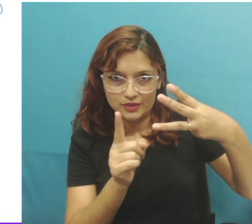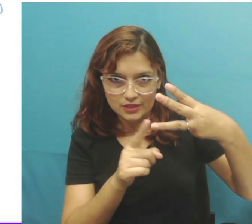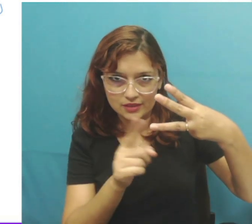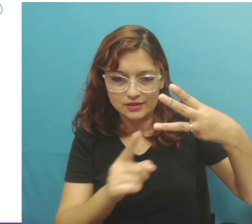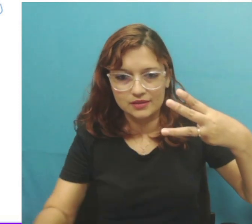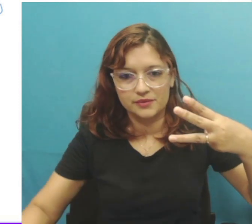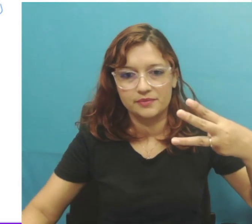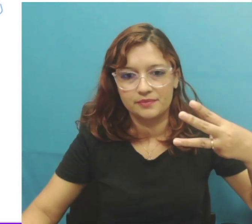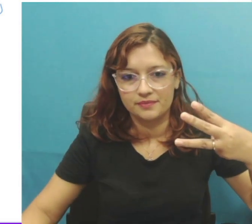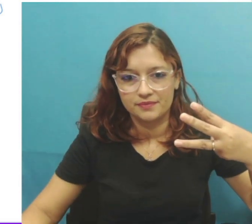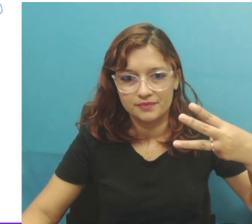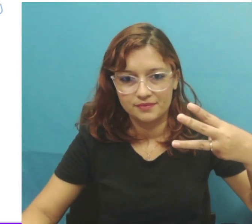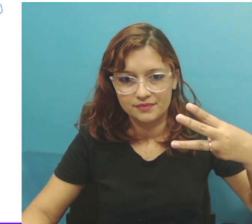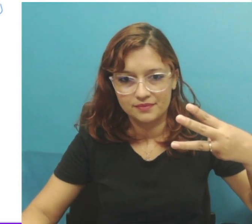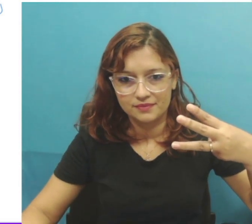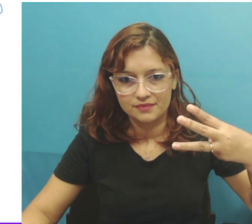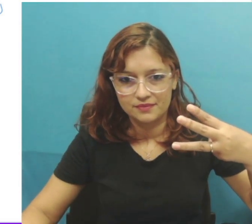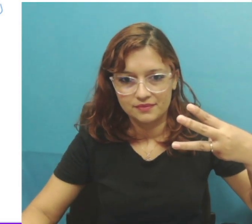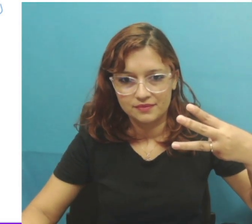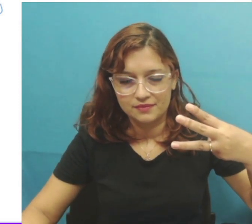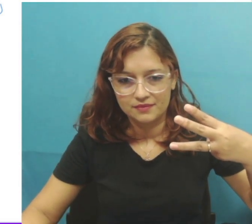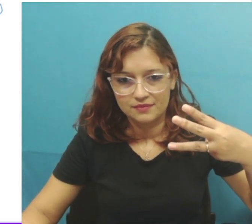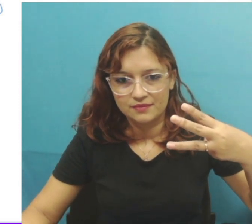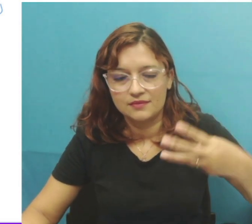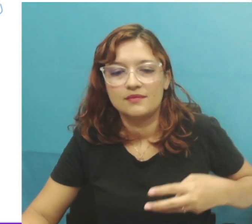Mas o terceiro, consigo,